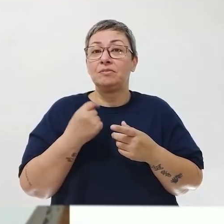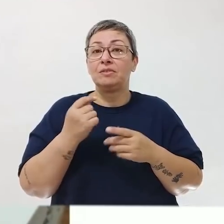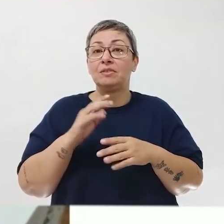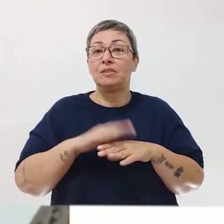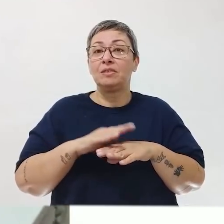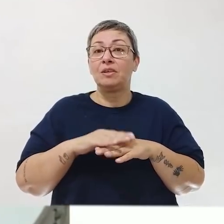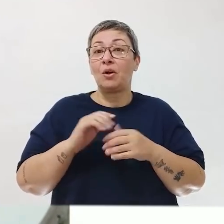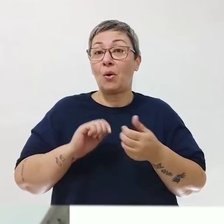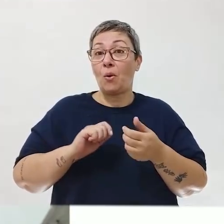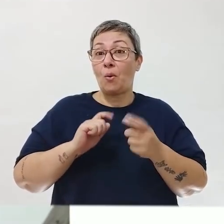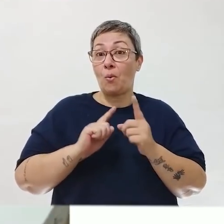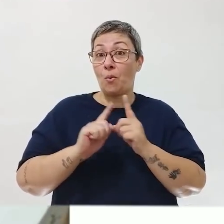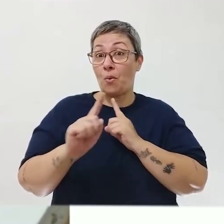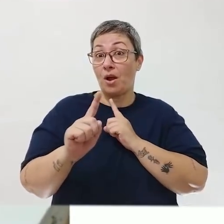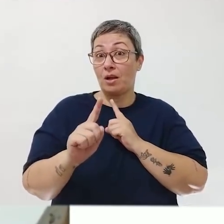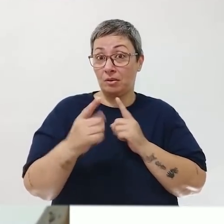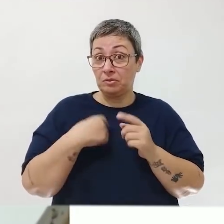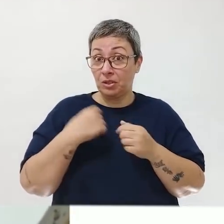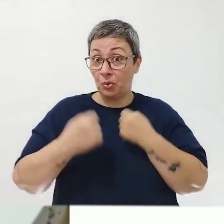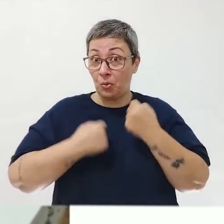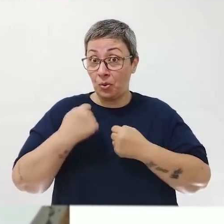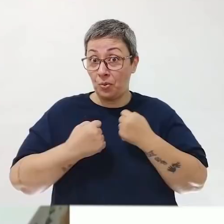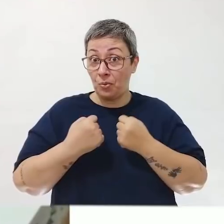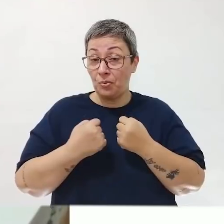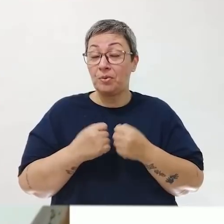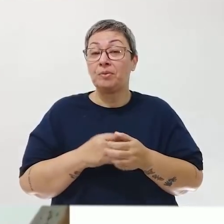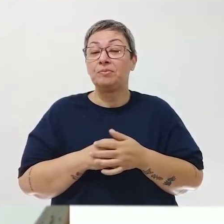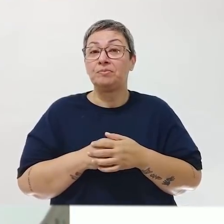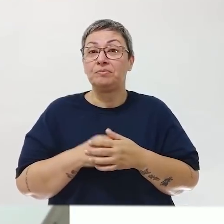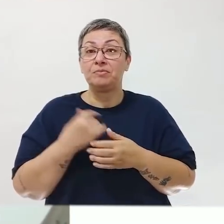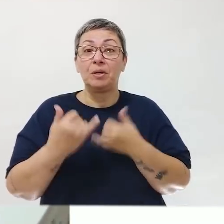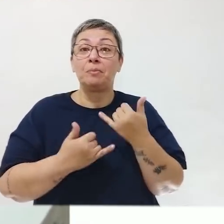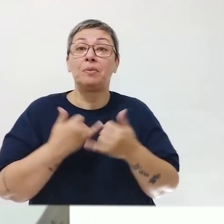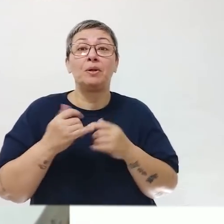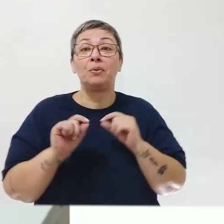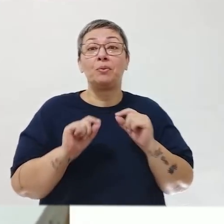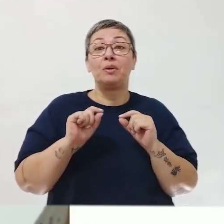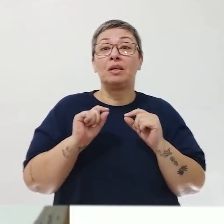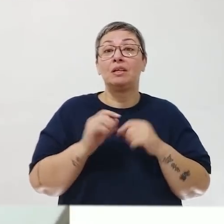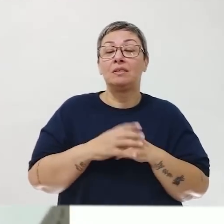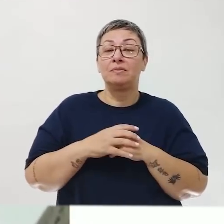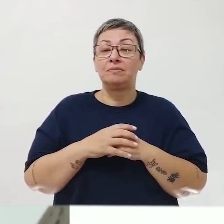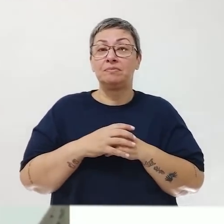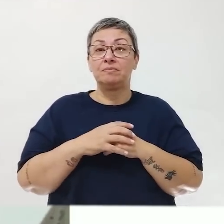fazer corrida, Você correu? Brincou do quê?